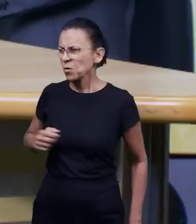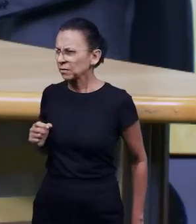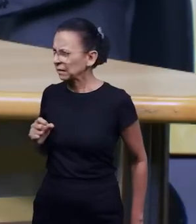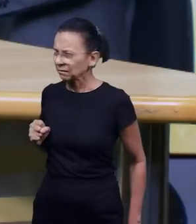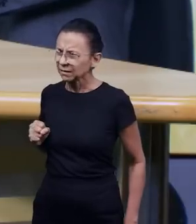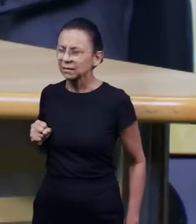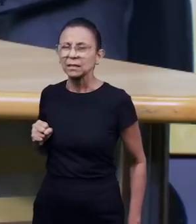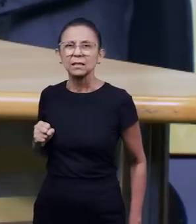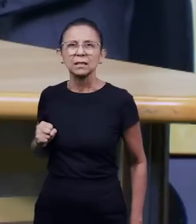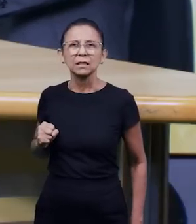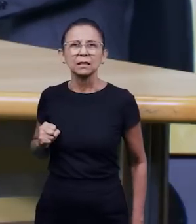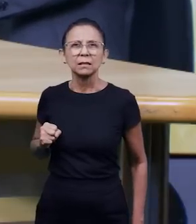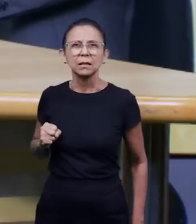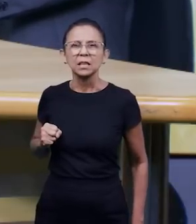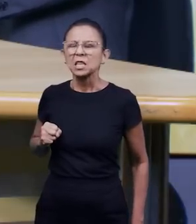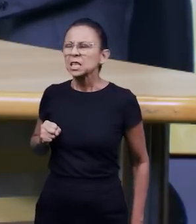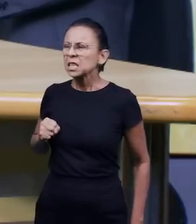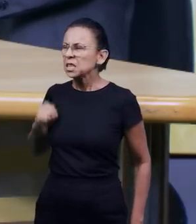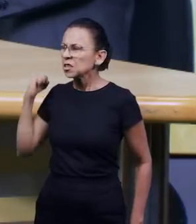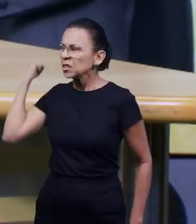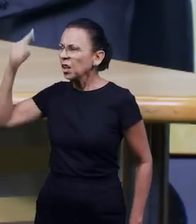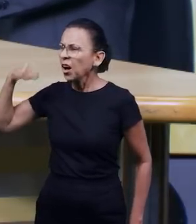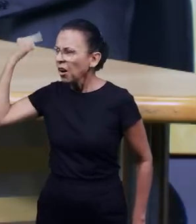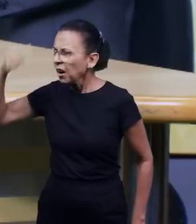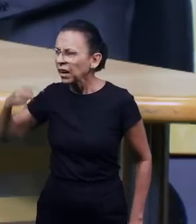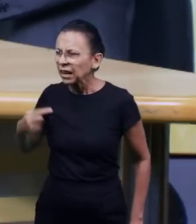havia um